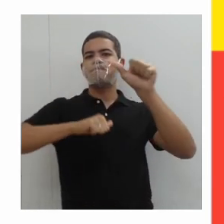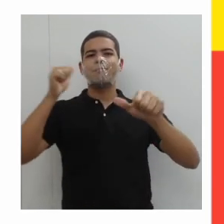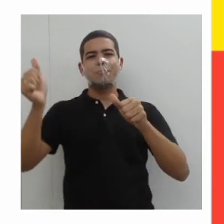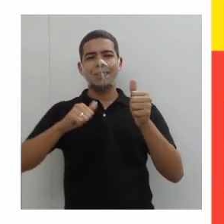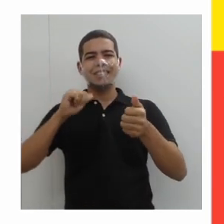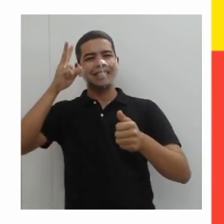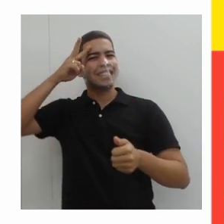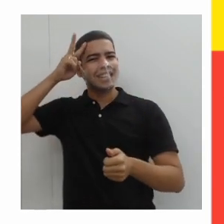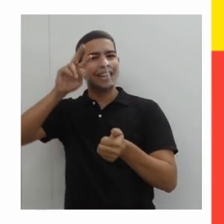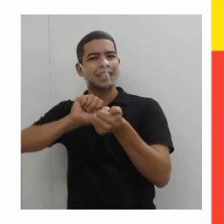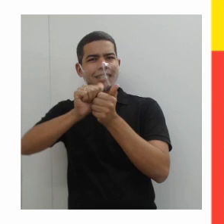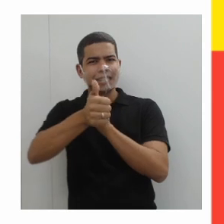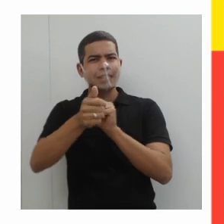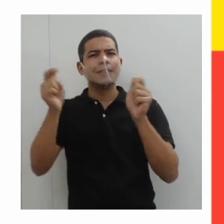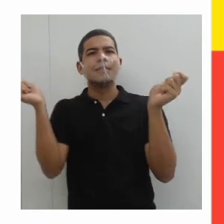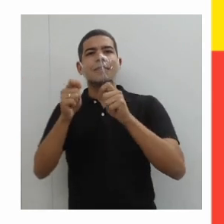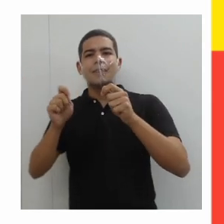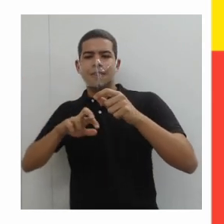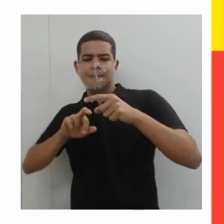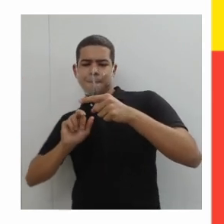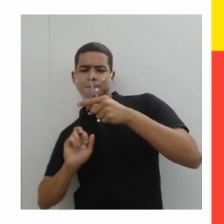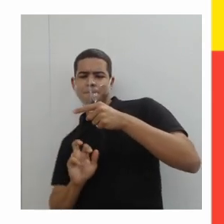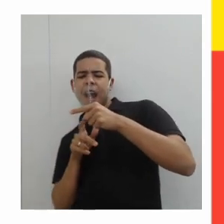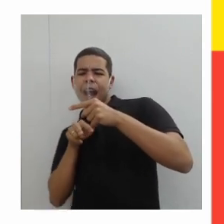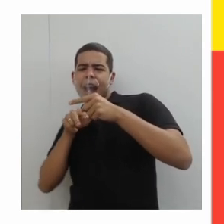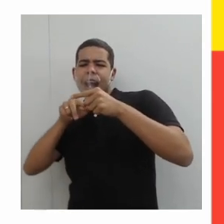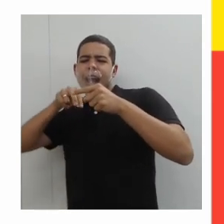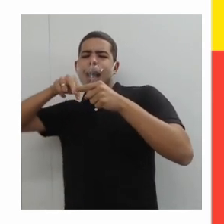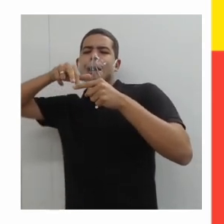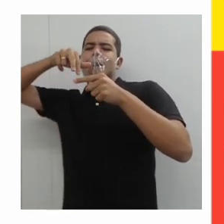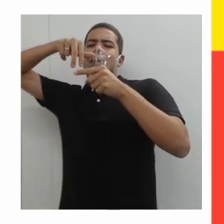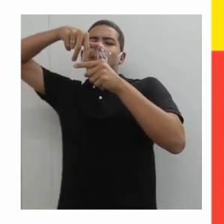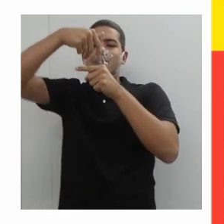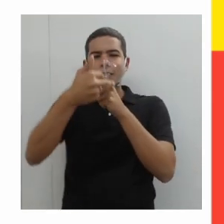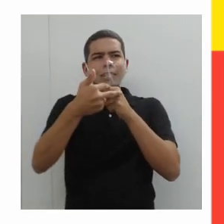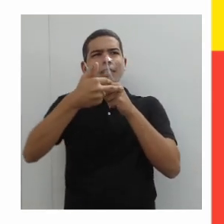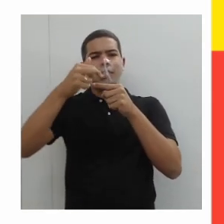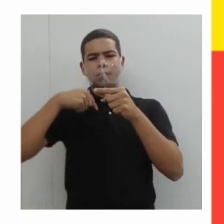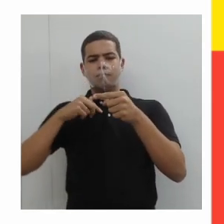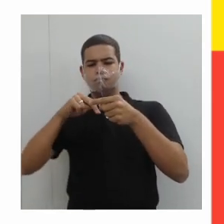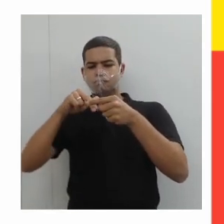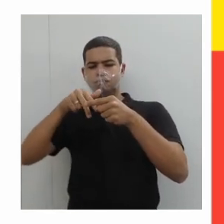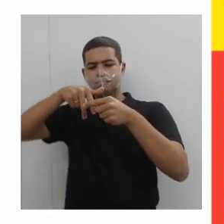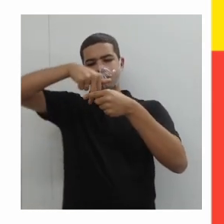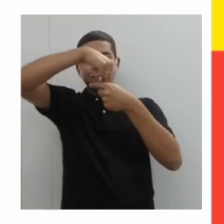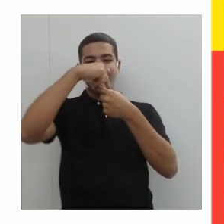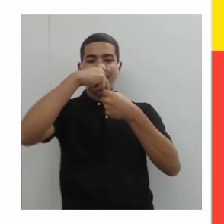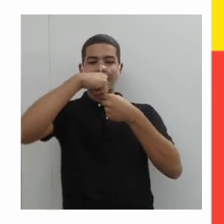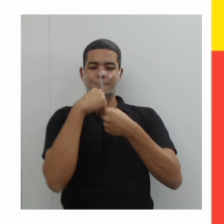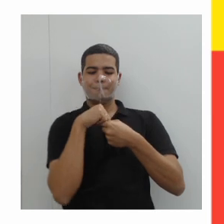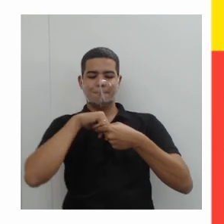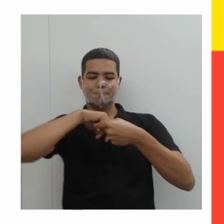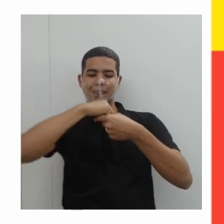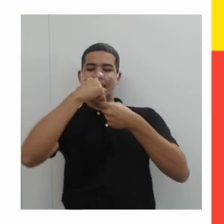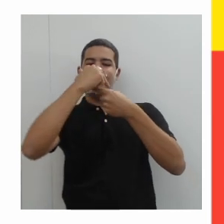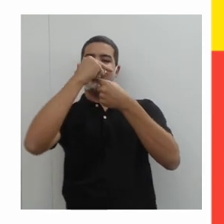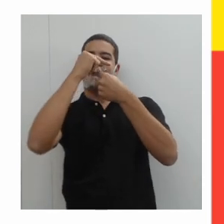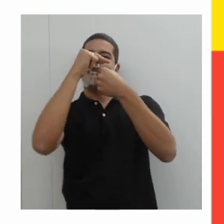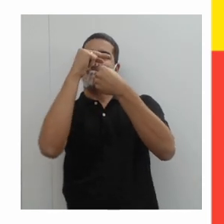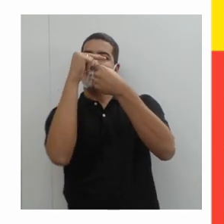percebeu que era possível pular mais alto de costas. E aí foi isso que ele fez. Ele foi medalhista de ouro nos Jogos Olímpicos